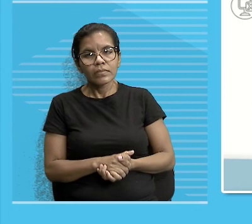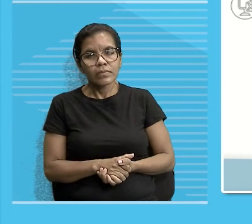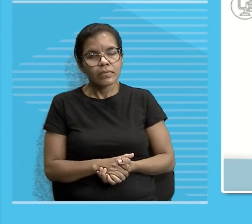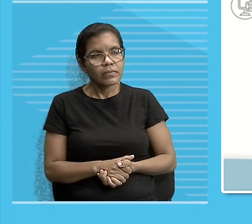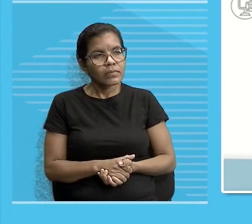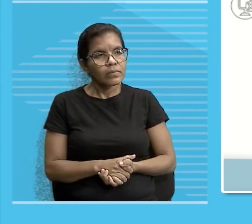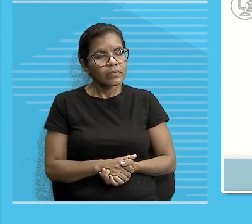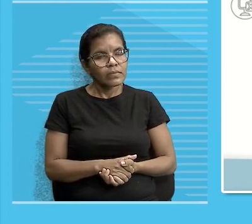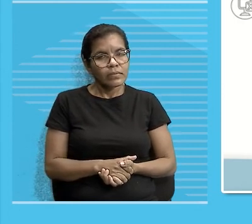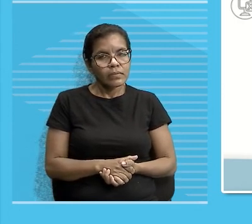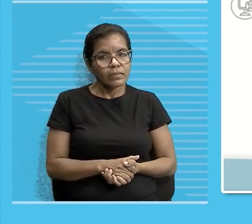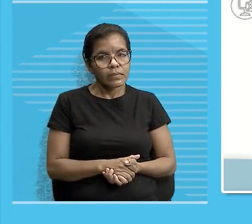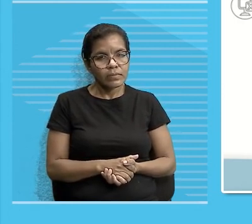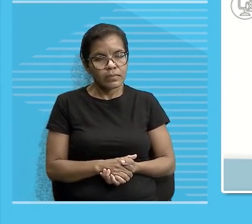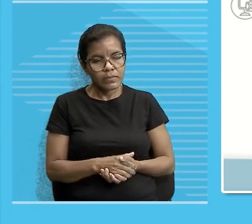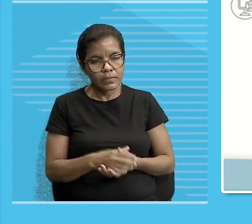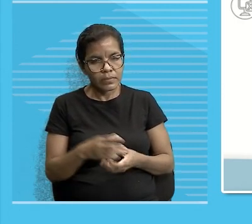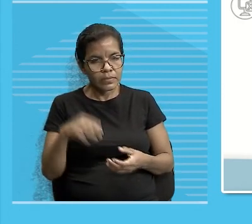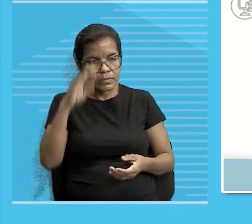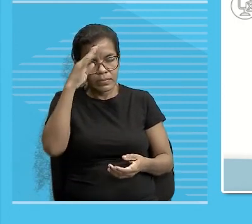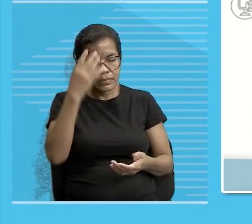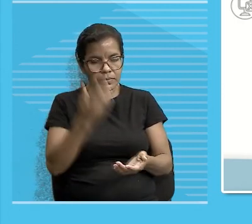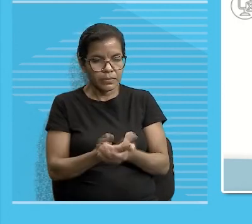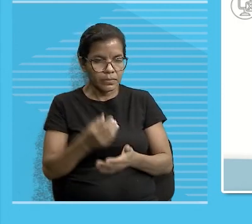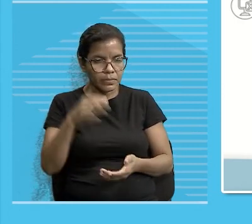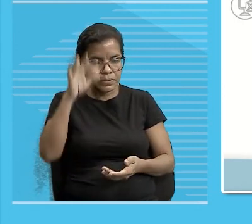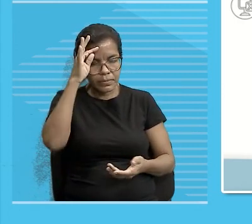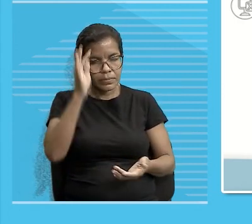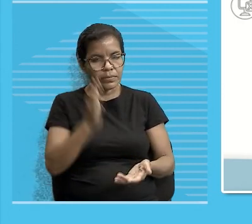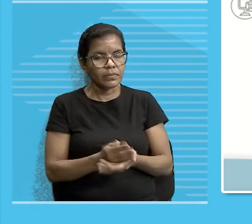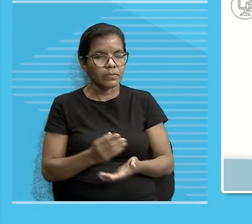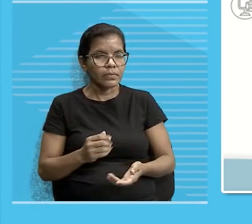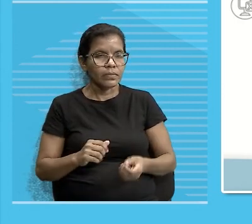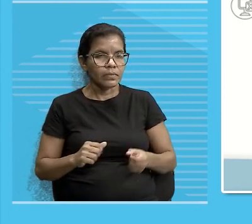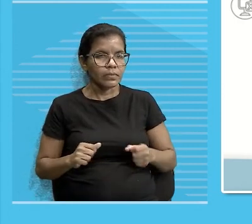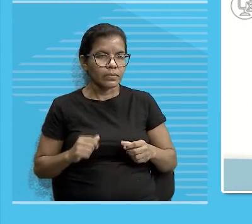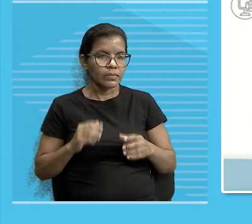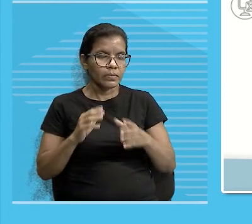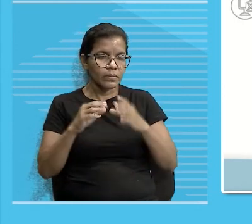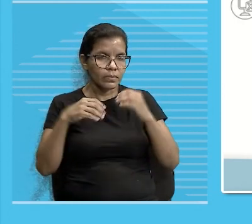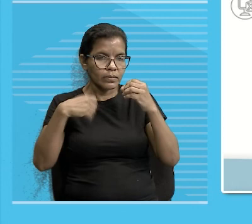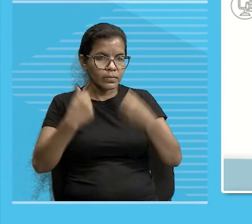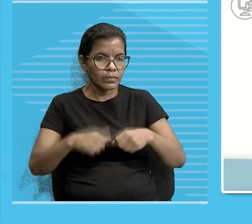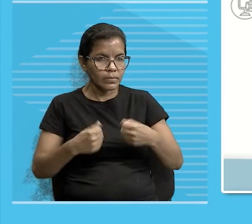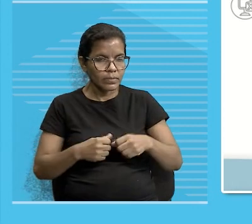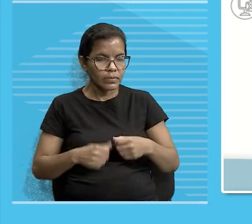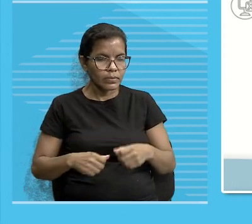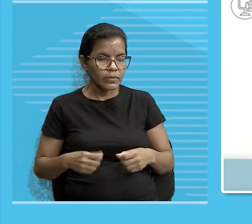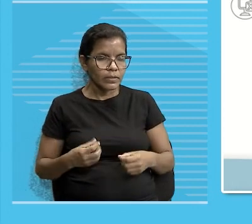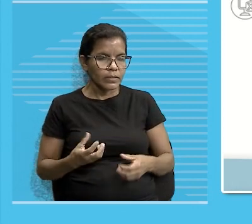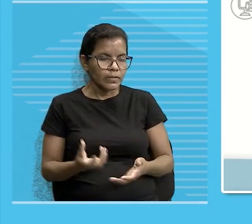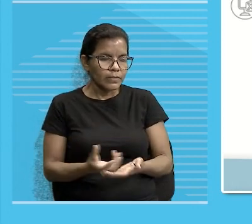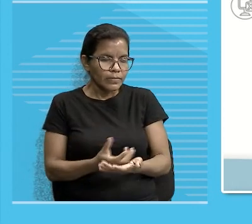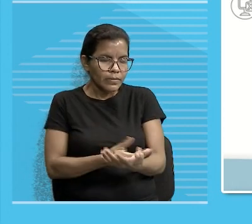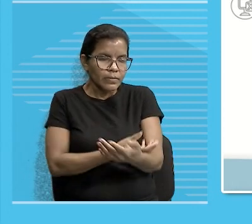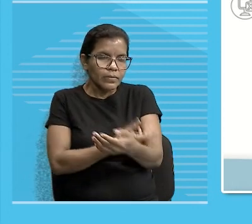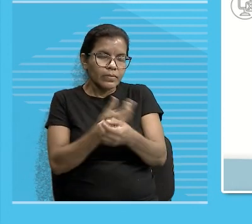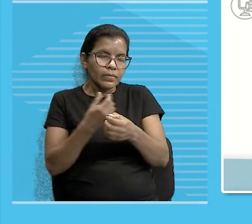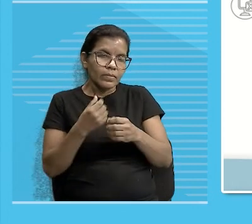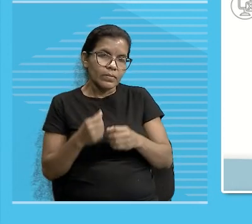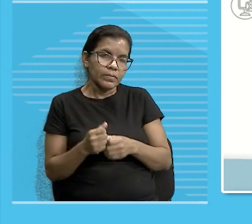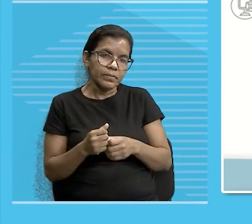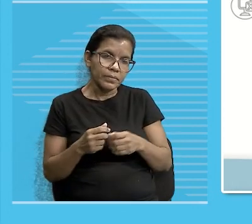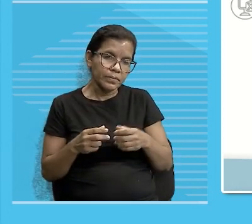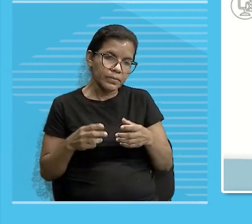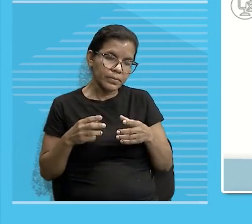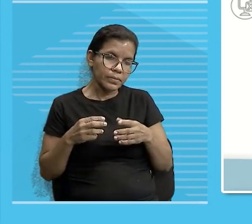Tá, galera? Lembre-se lá que eles acreditavam que a fé só era acessível se você se emocionasse. Assim como em